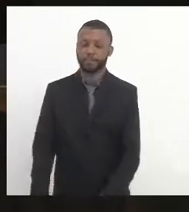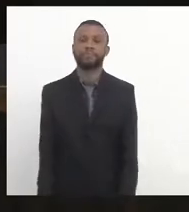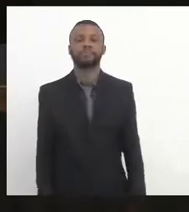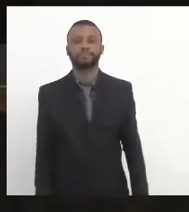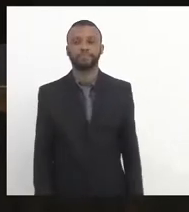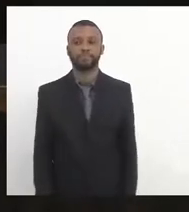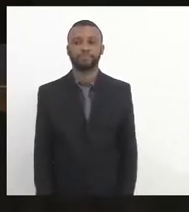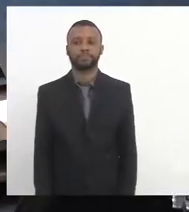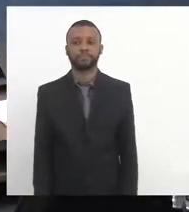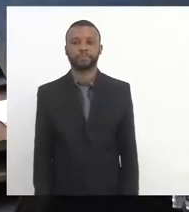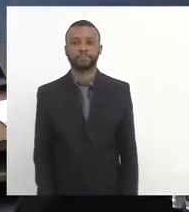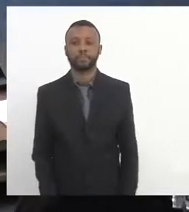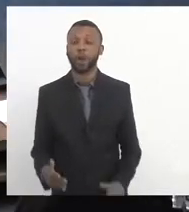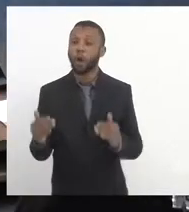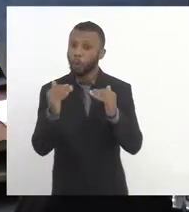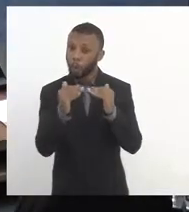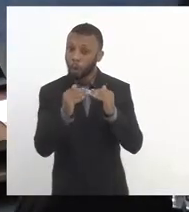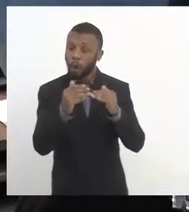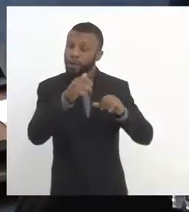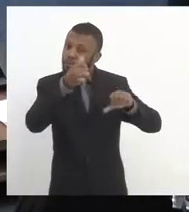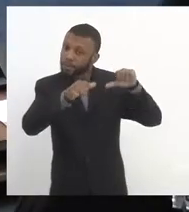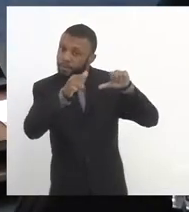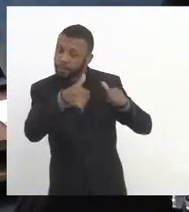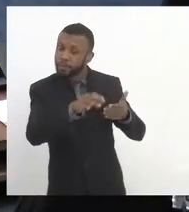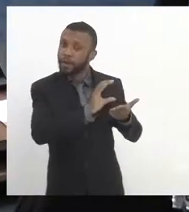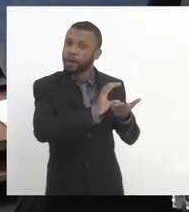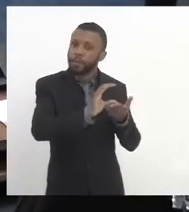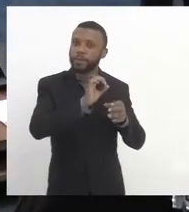Acompanhando o parecer da Comissão de Educação.